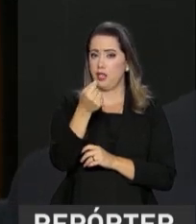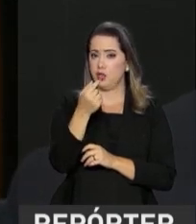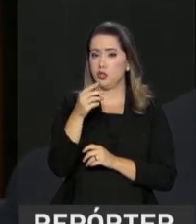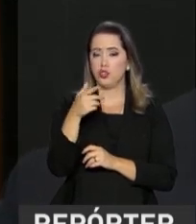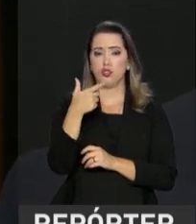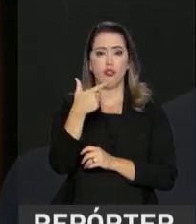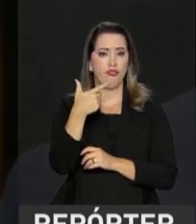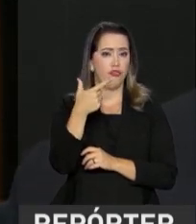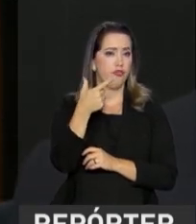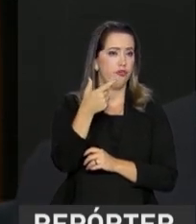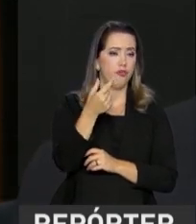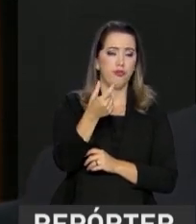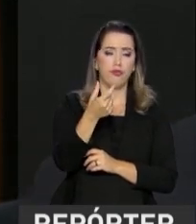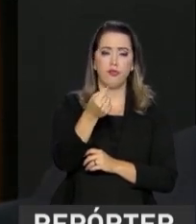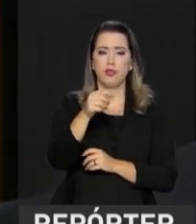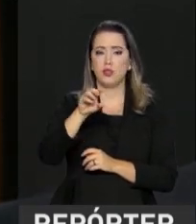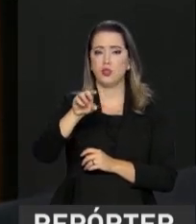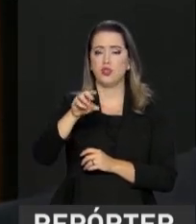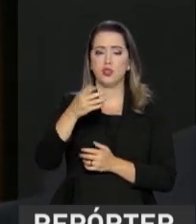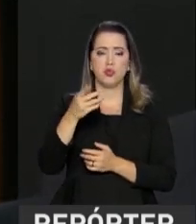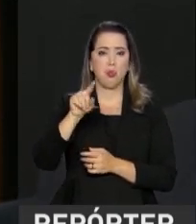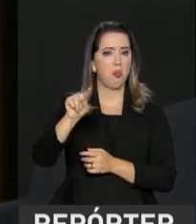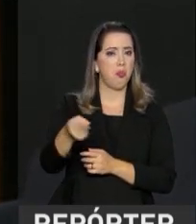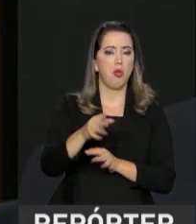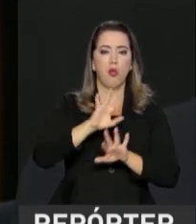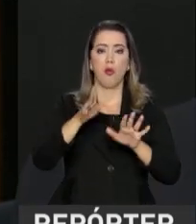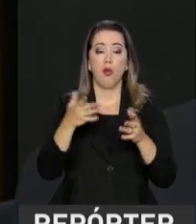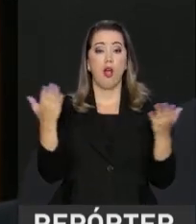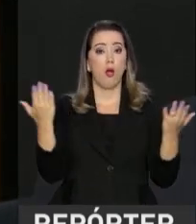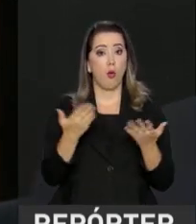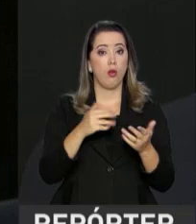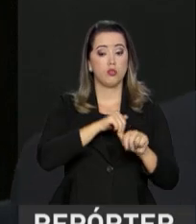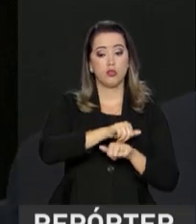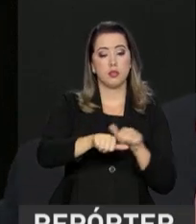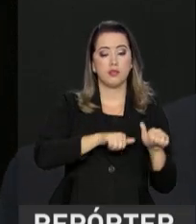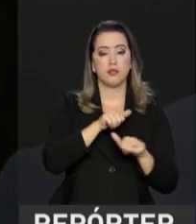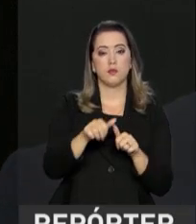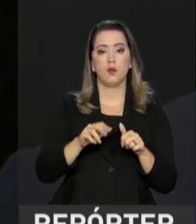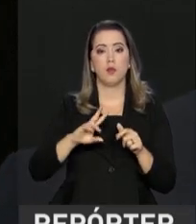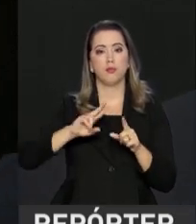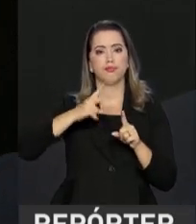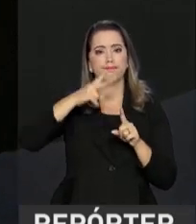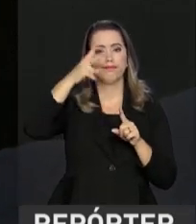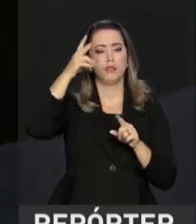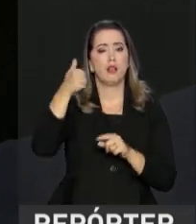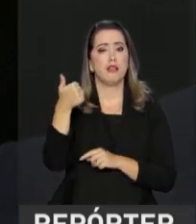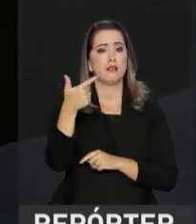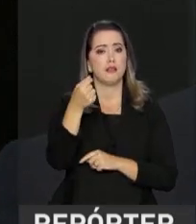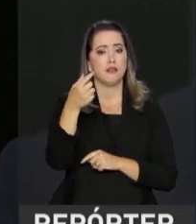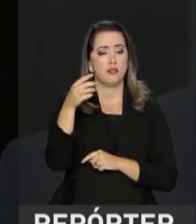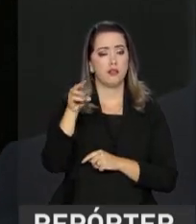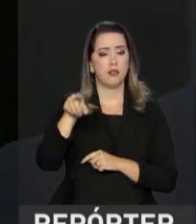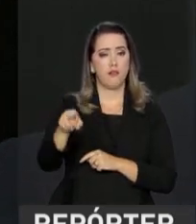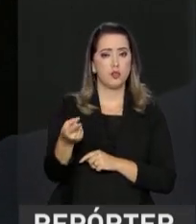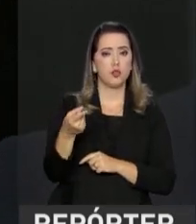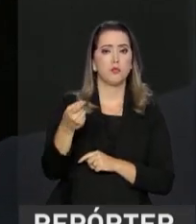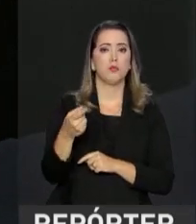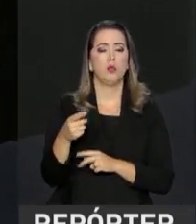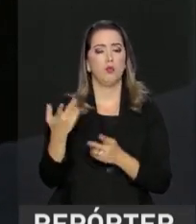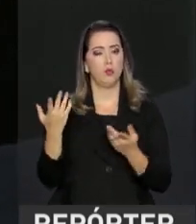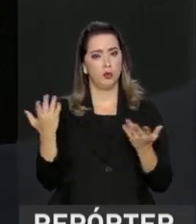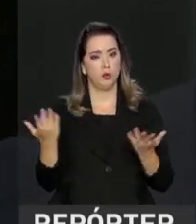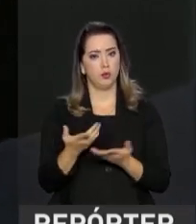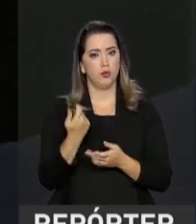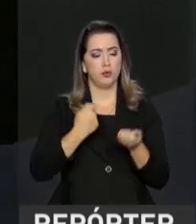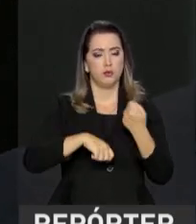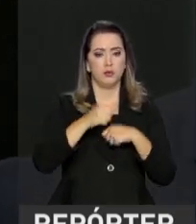mil perícias por mês vamos passar para 120 mil perícias vamos agilizar o trabalho ea economia que nós estamos